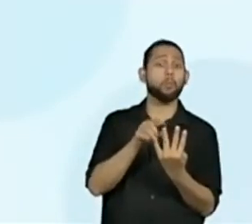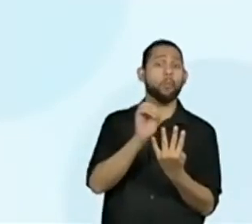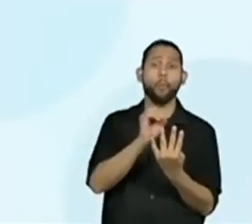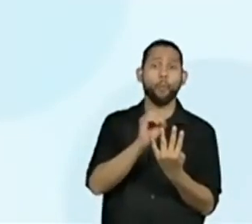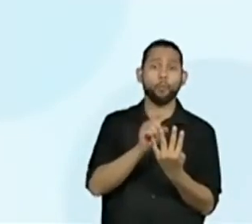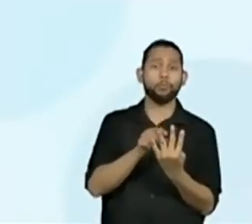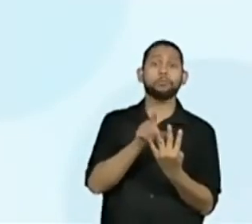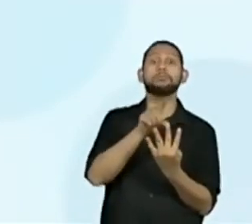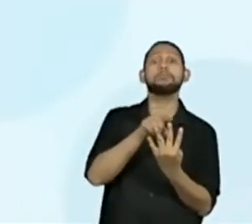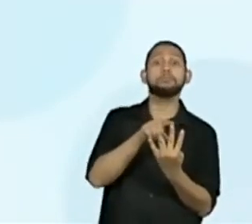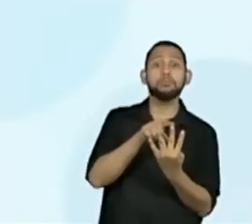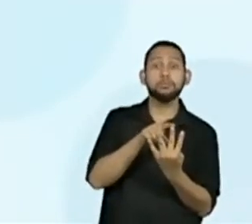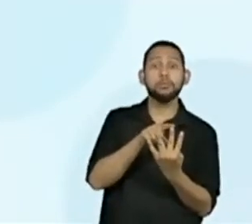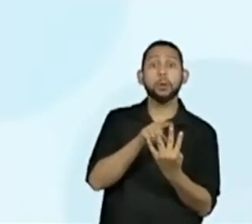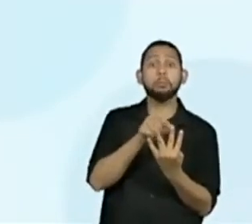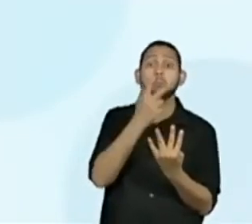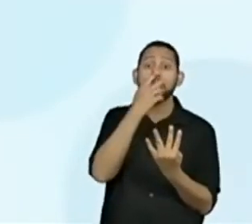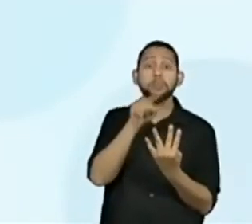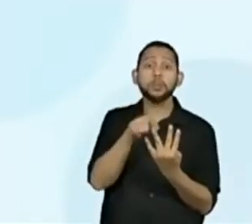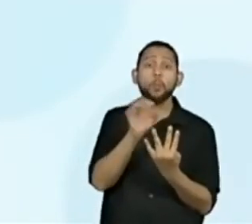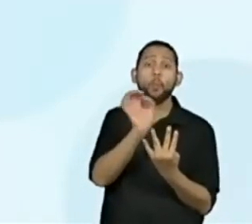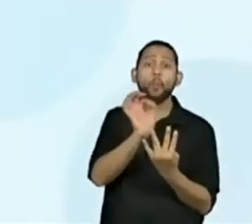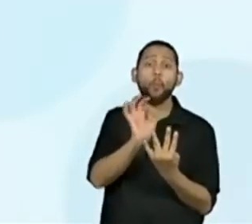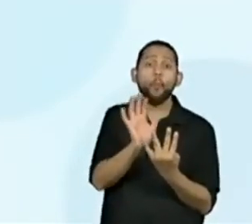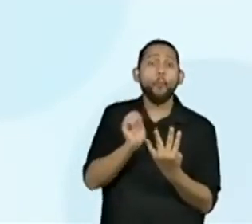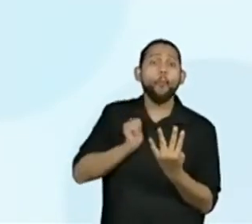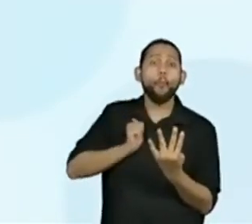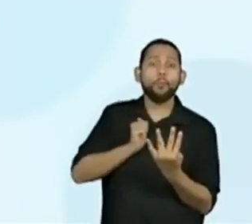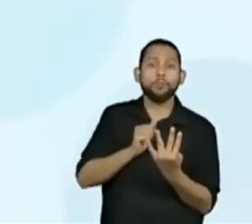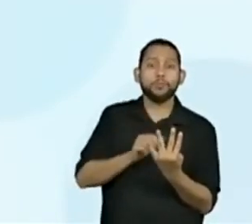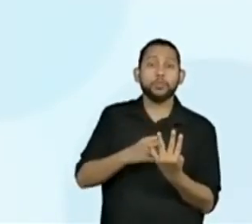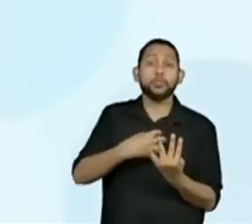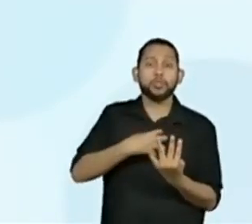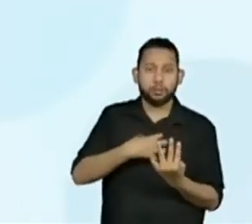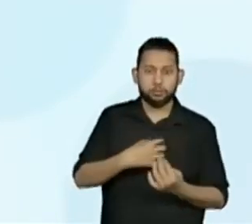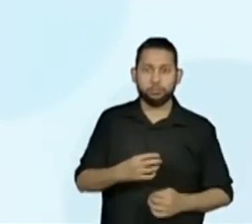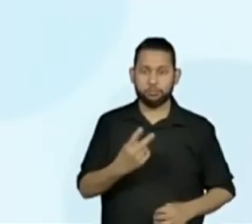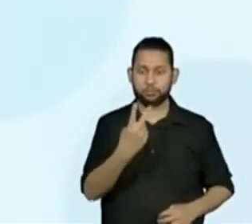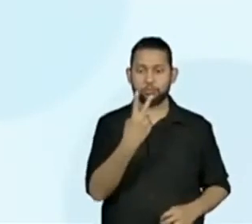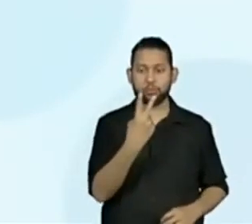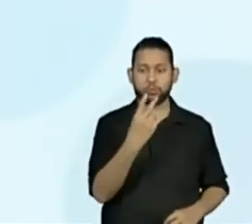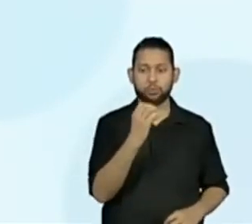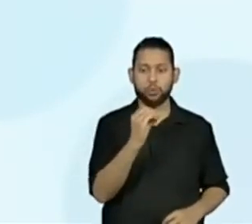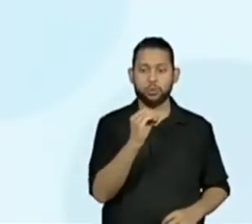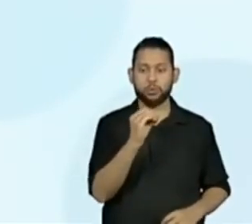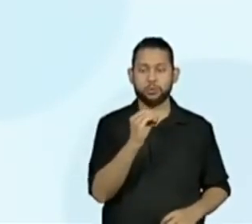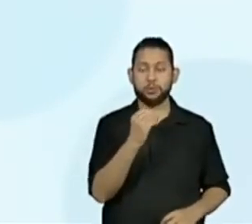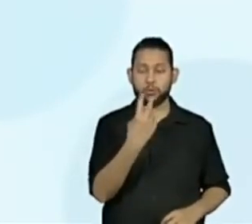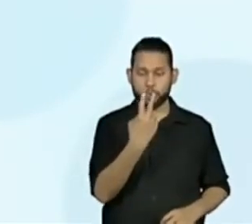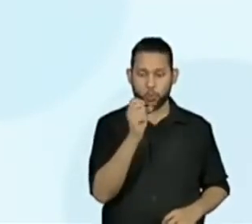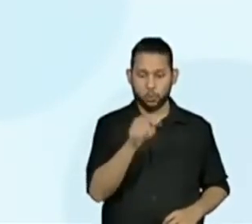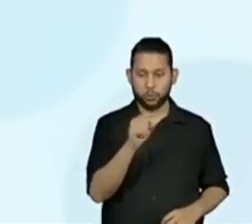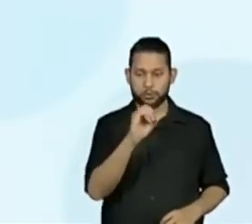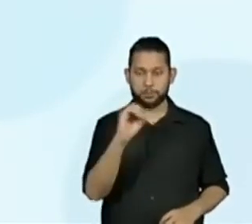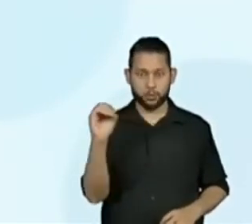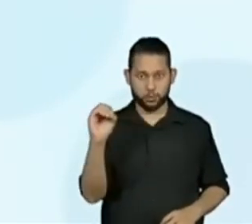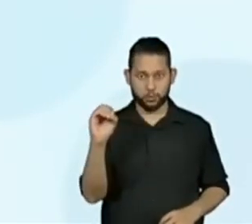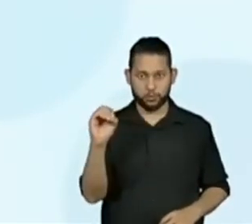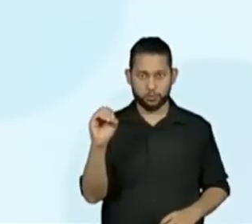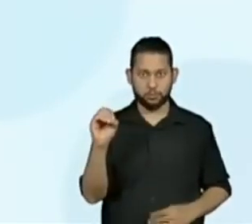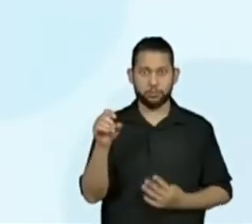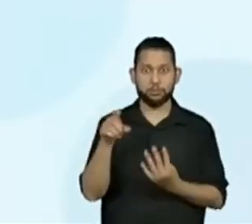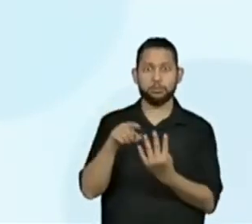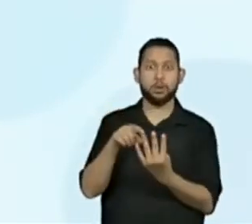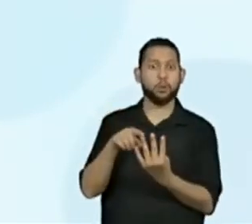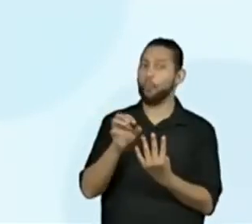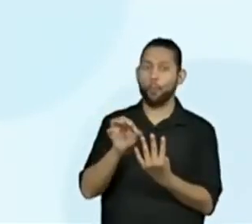2019. É como se esse número não existisse aqui, porque é a posição das centenas que está ali zero. Mas ele